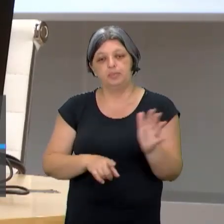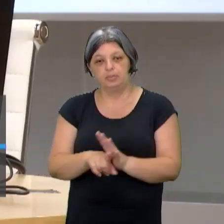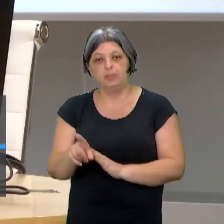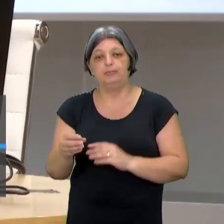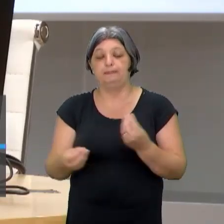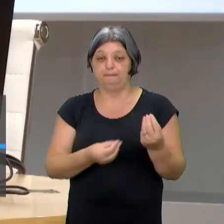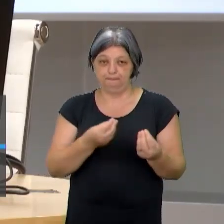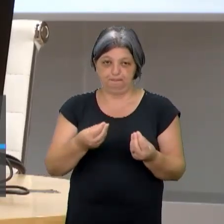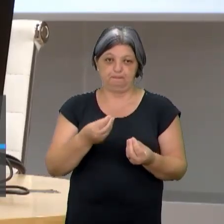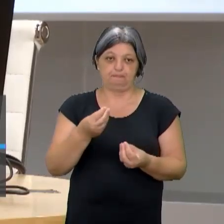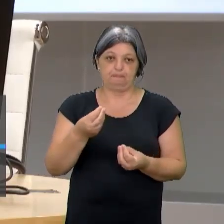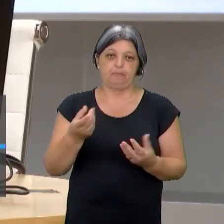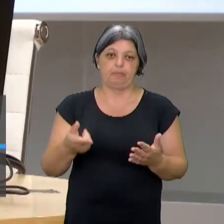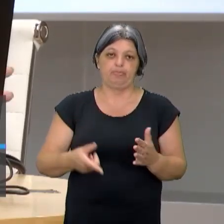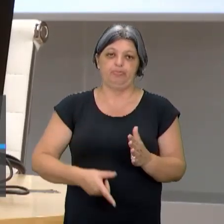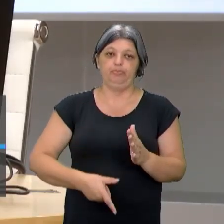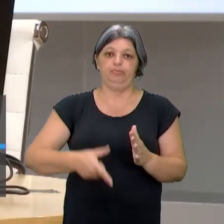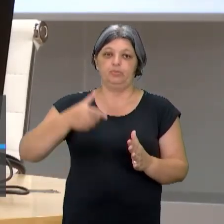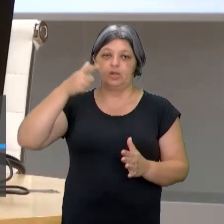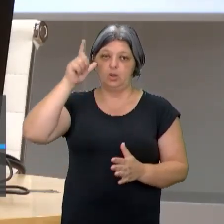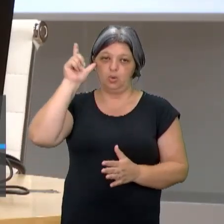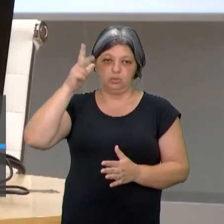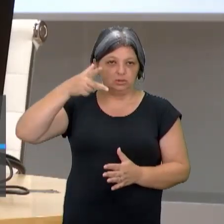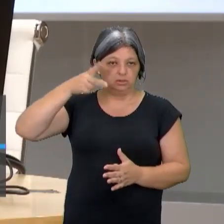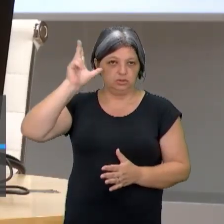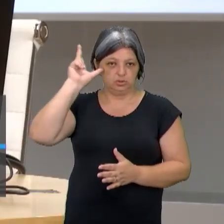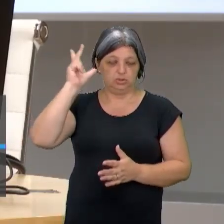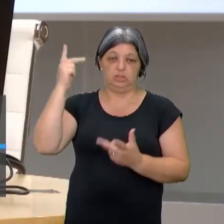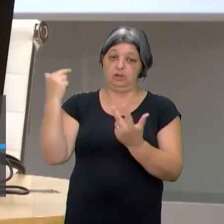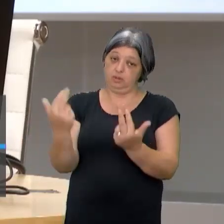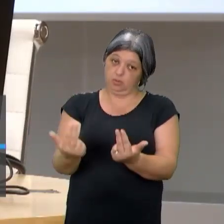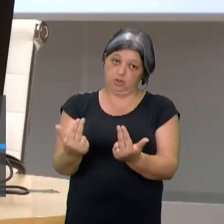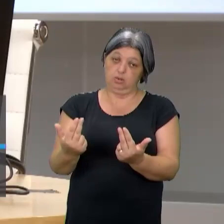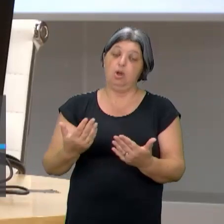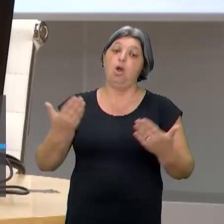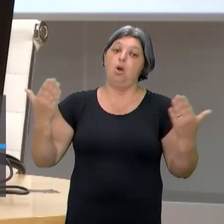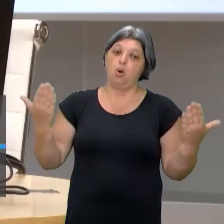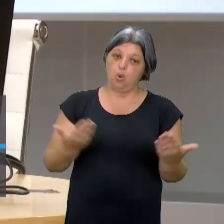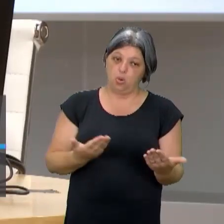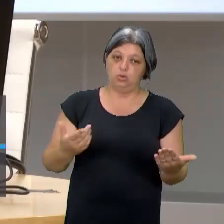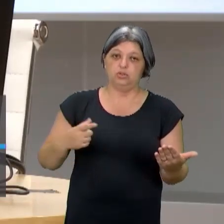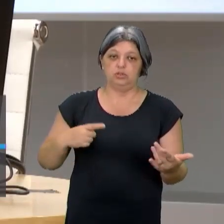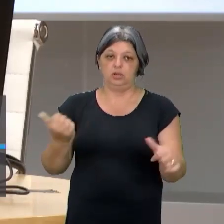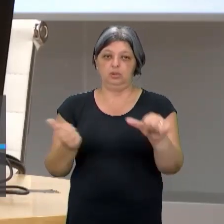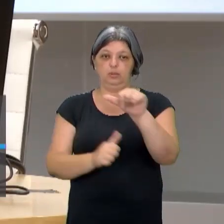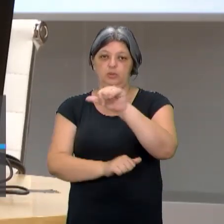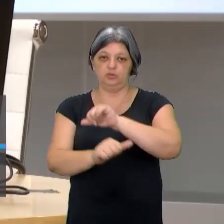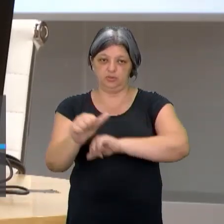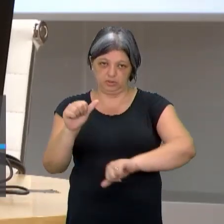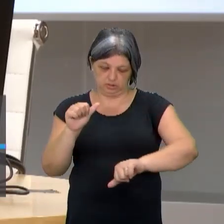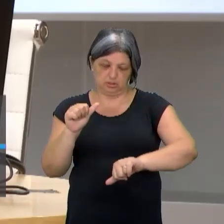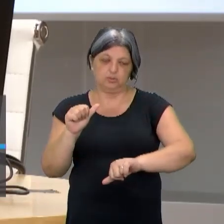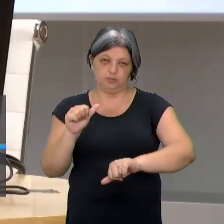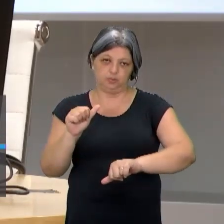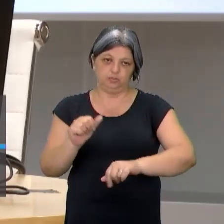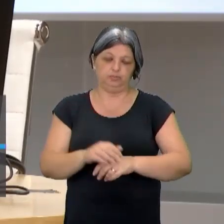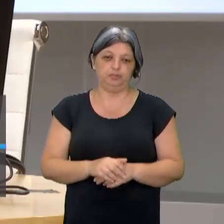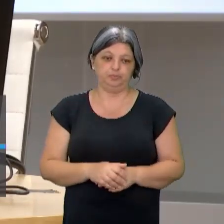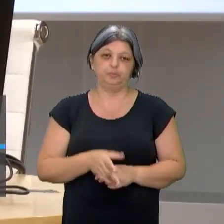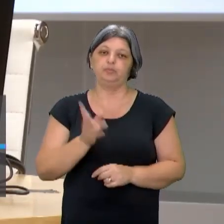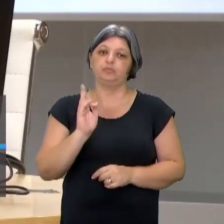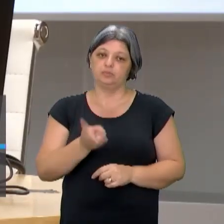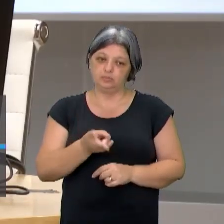iniciais? Gente, anteontem e ontem é tudo igual. Hoje a gente tem algumas mudanças em relação aos anos iniciais e aí a gente vai